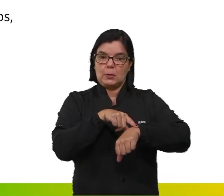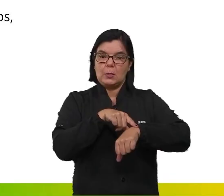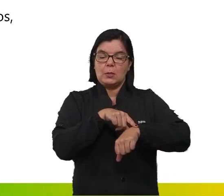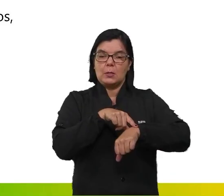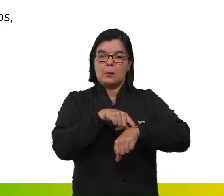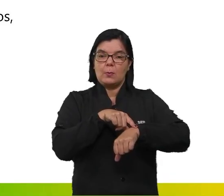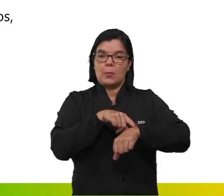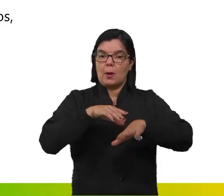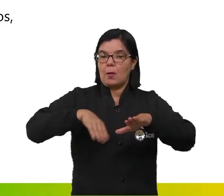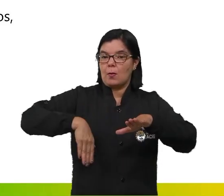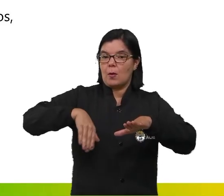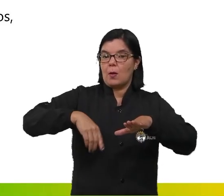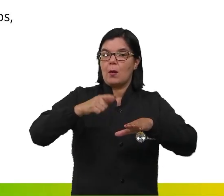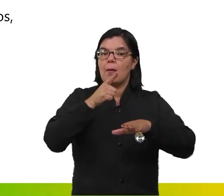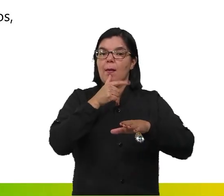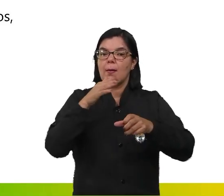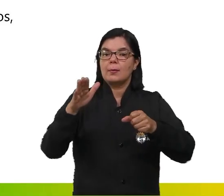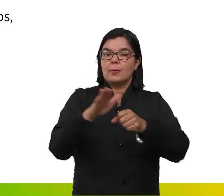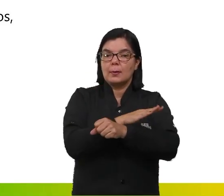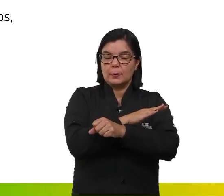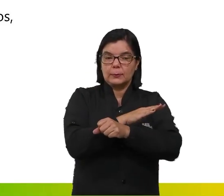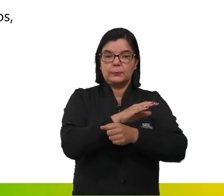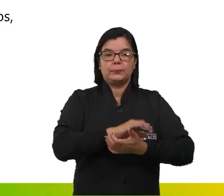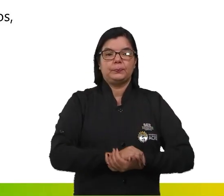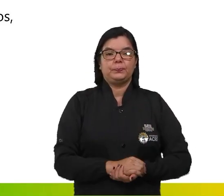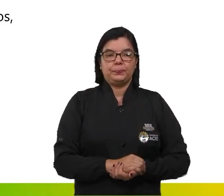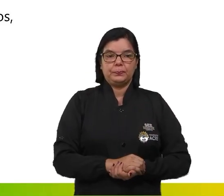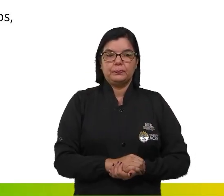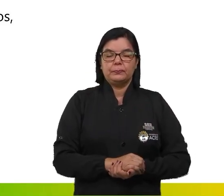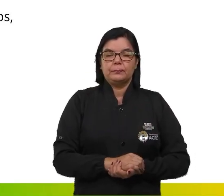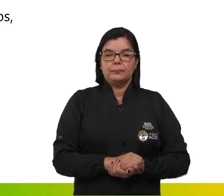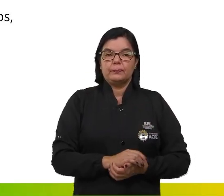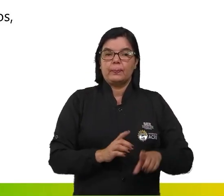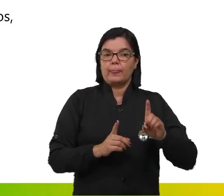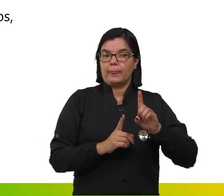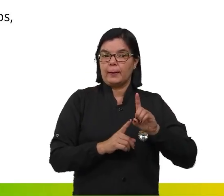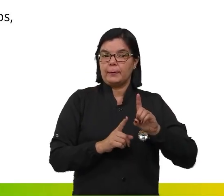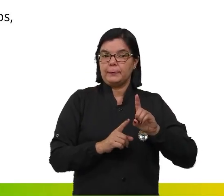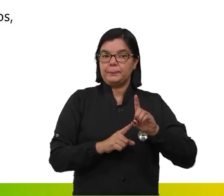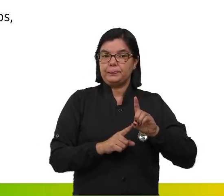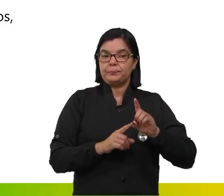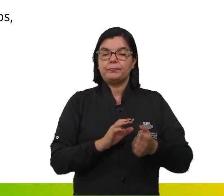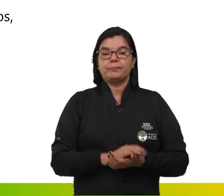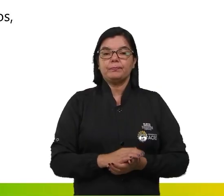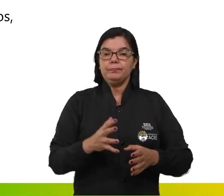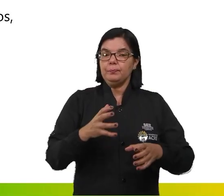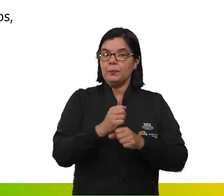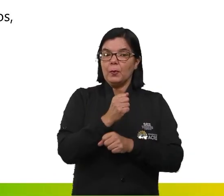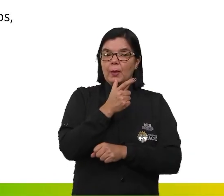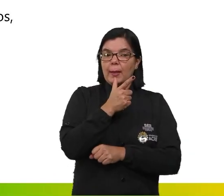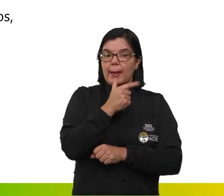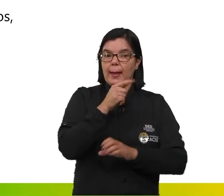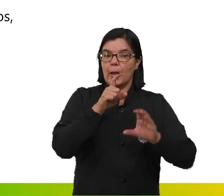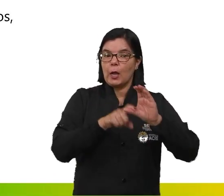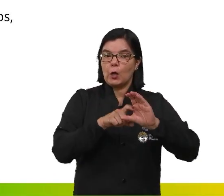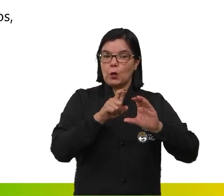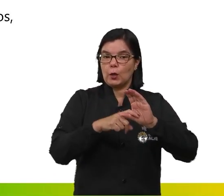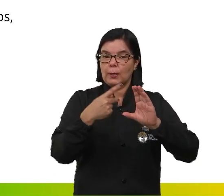quanto tempo você levará para encher a piscina inteira? E por fim, se a conta de água